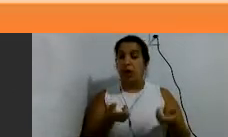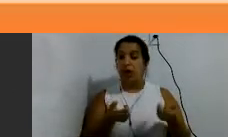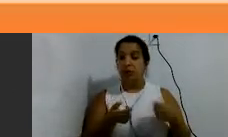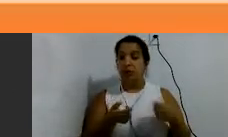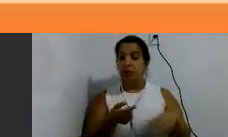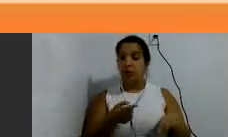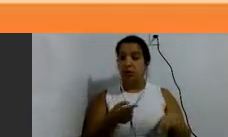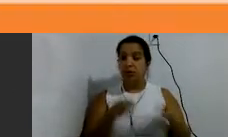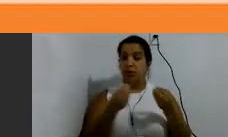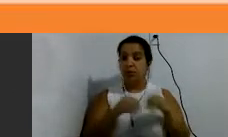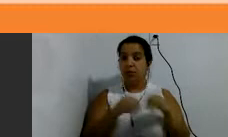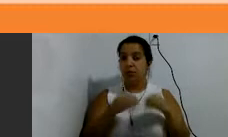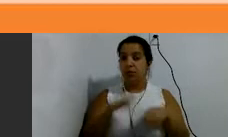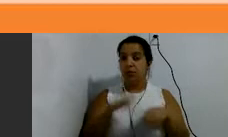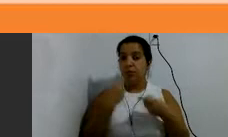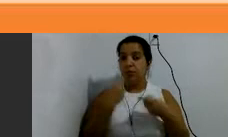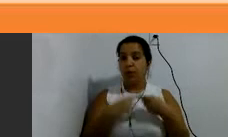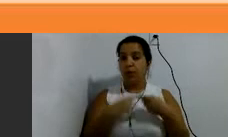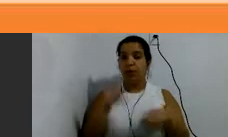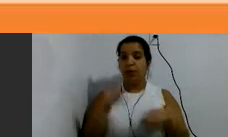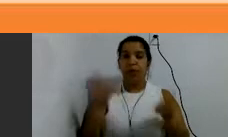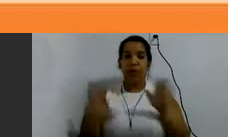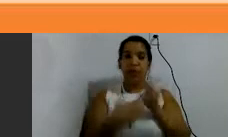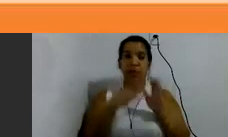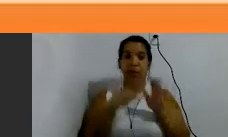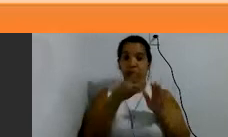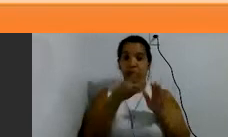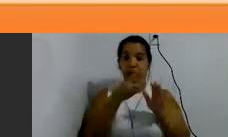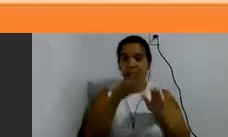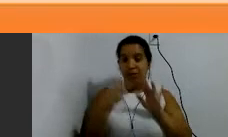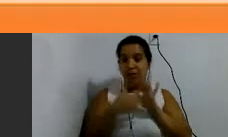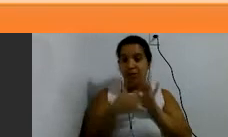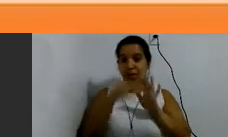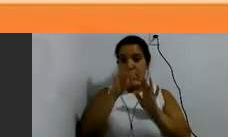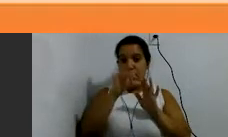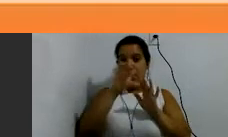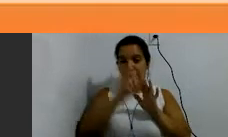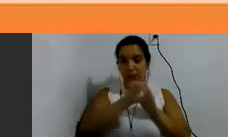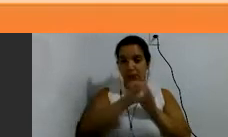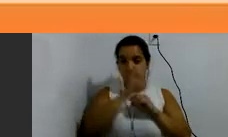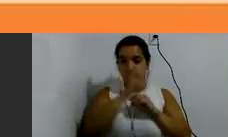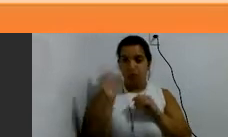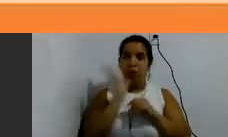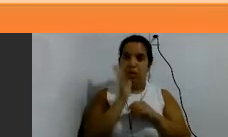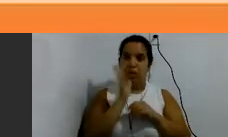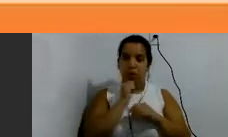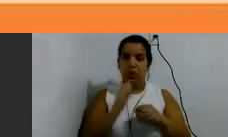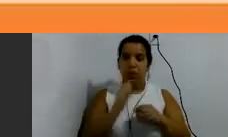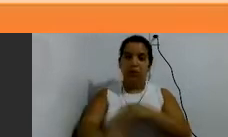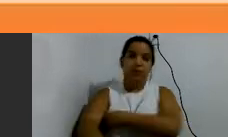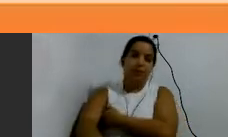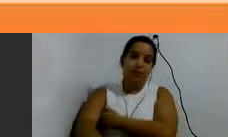grande desvantagem, que é o tempo, de 30 a 90 dias. Então, é um método muito demorado.